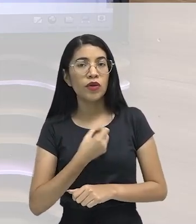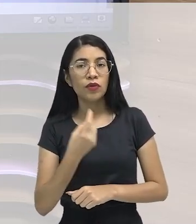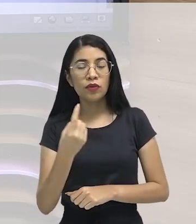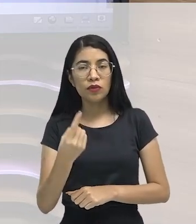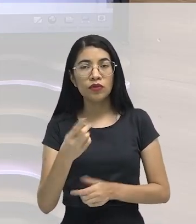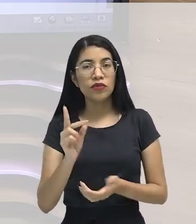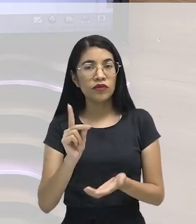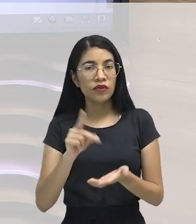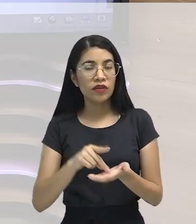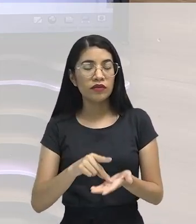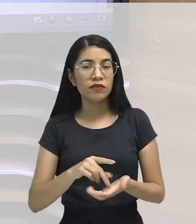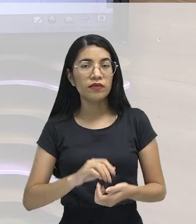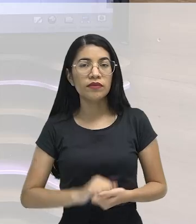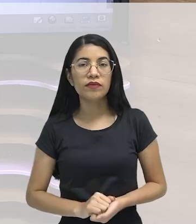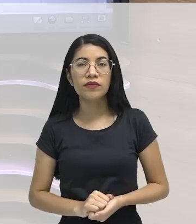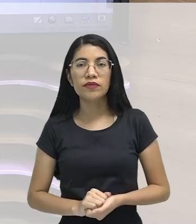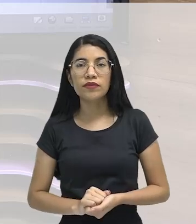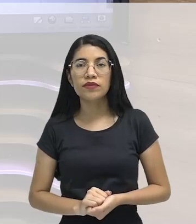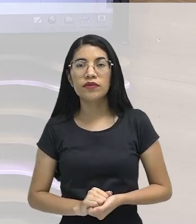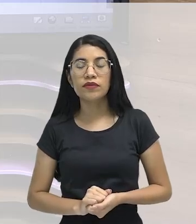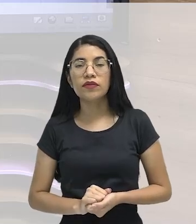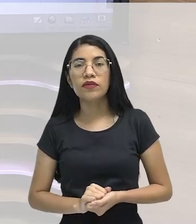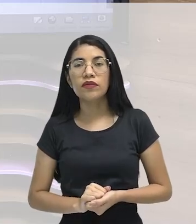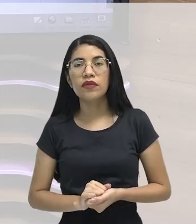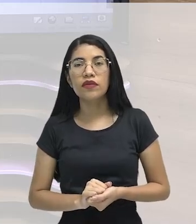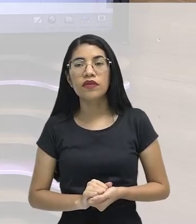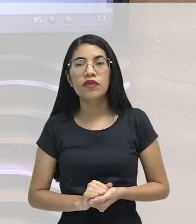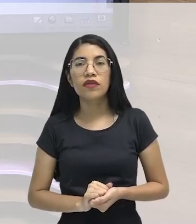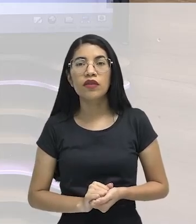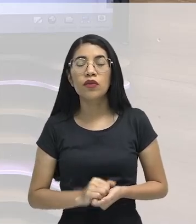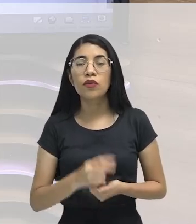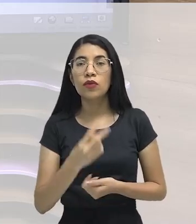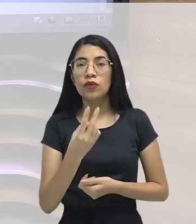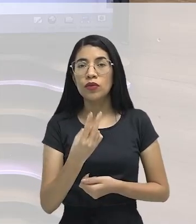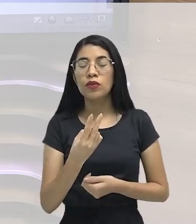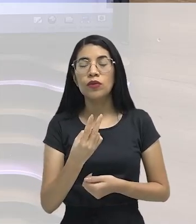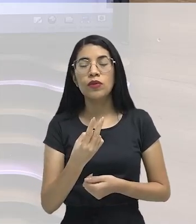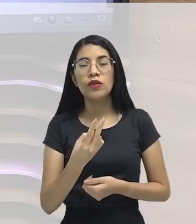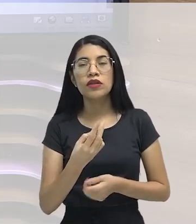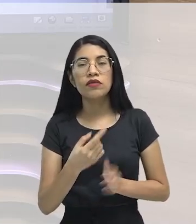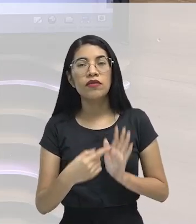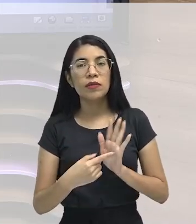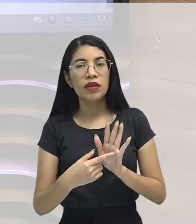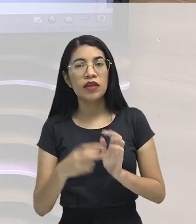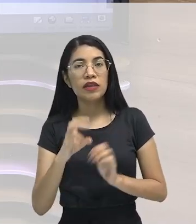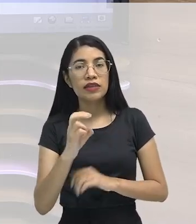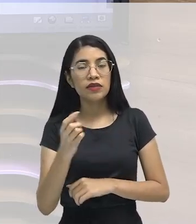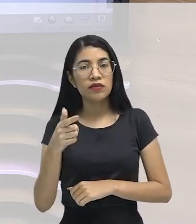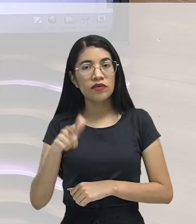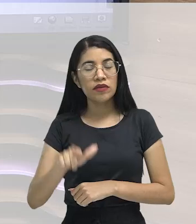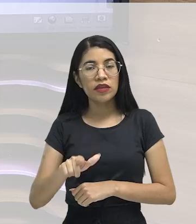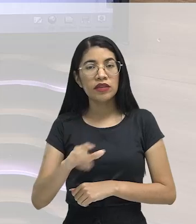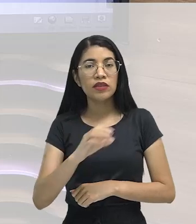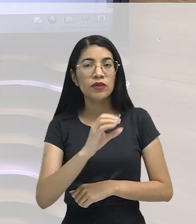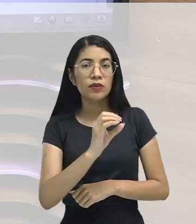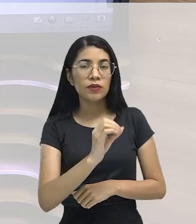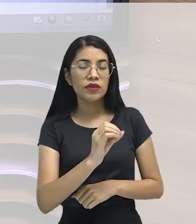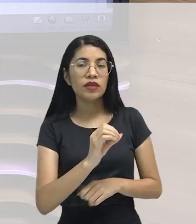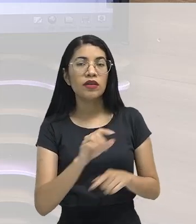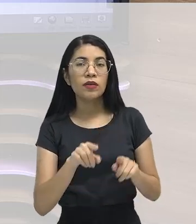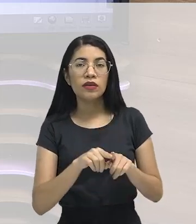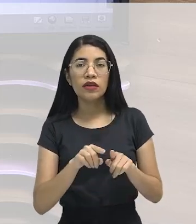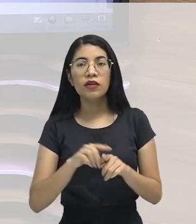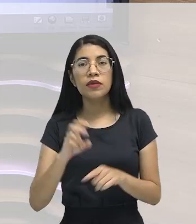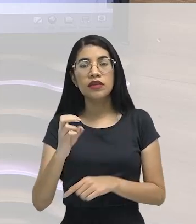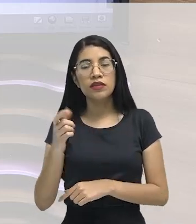caso aqui é igual a 1, tá? O 2 apareceu 5 vezes e o 0 apareceu 5 vezes